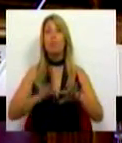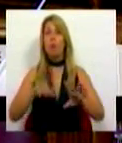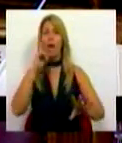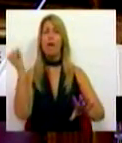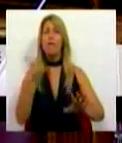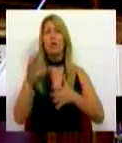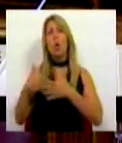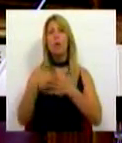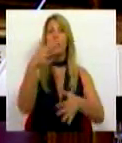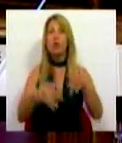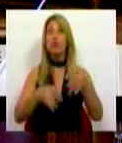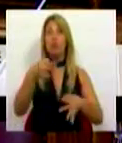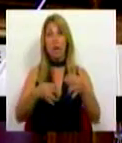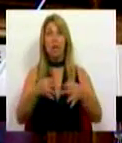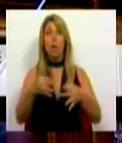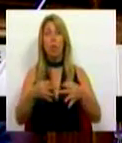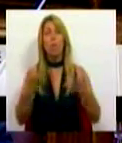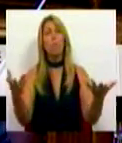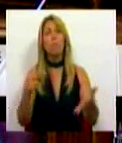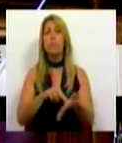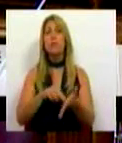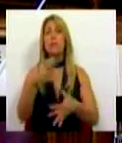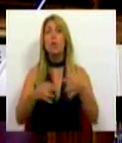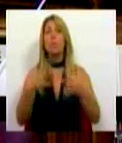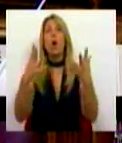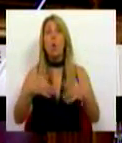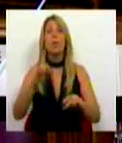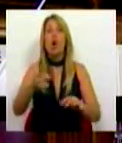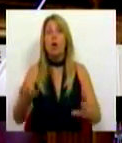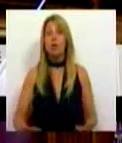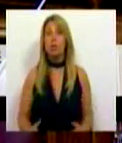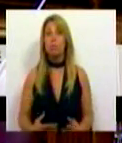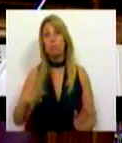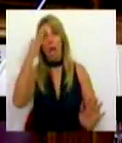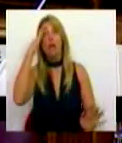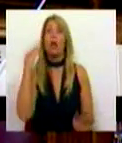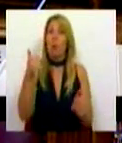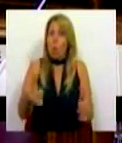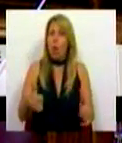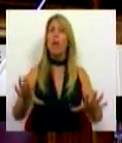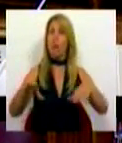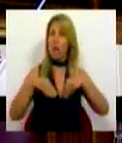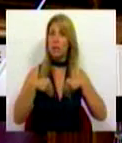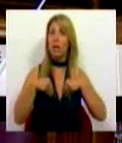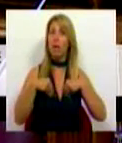jurídico em vigor, qual seria a posição do Tribunal de Contas? Considerá-la-ia correta e aceitável?